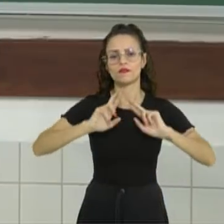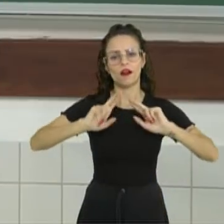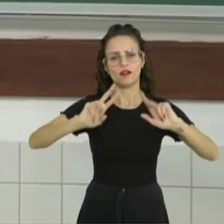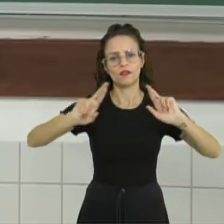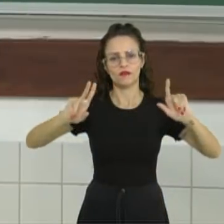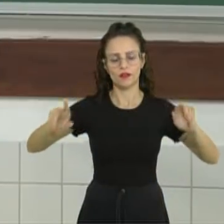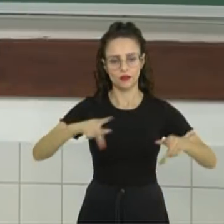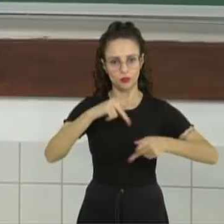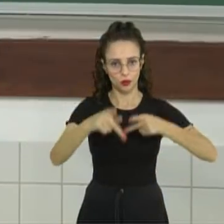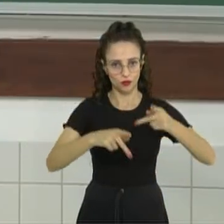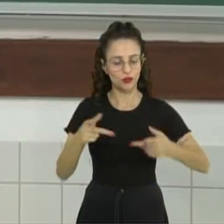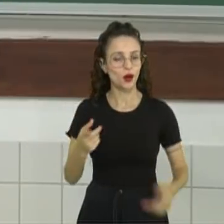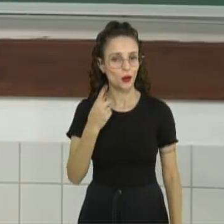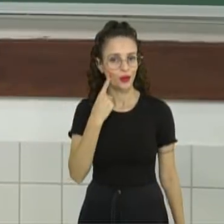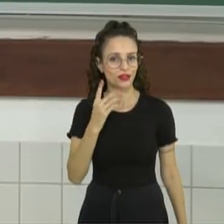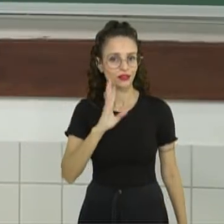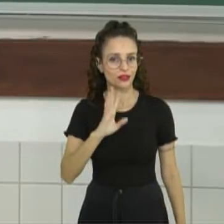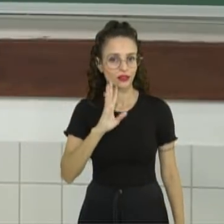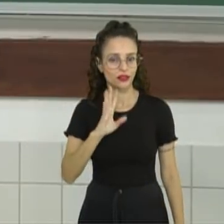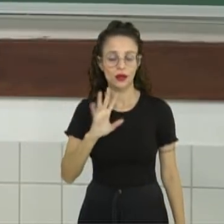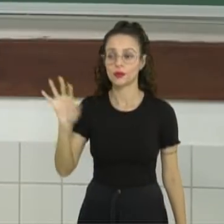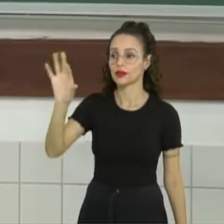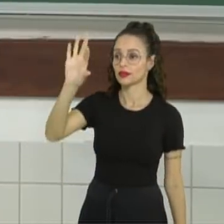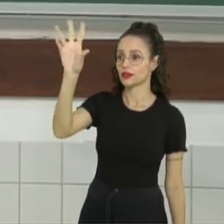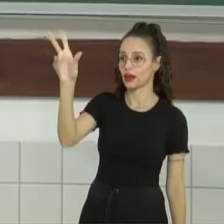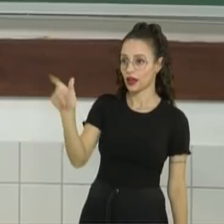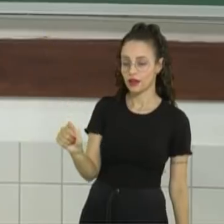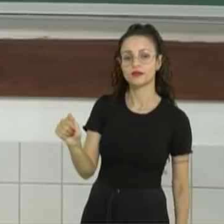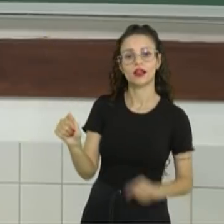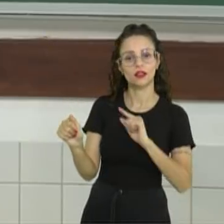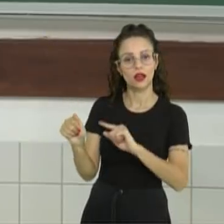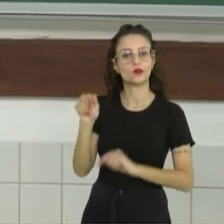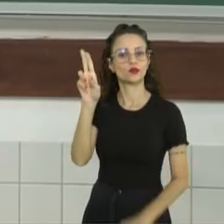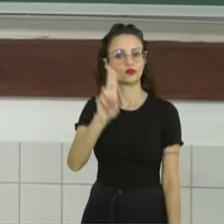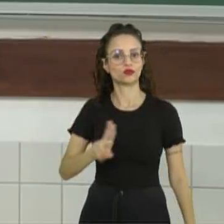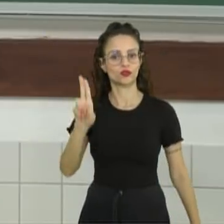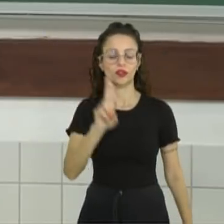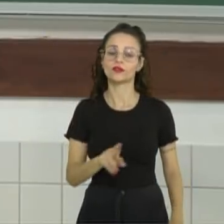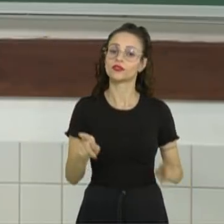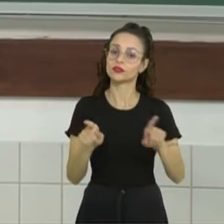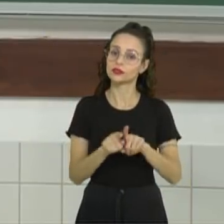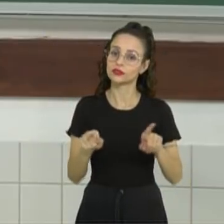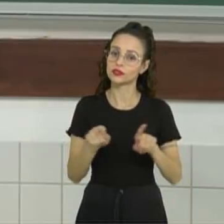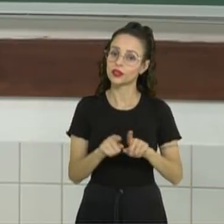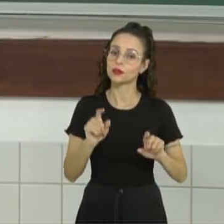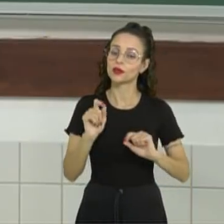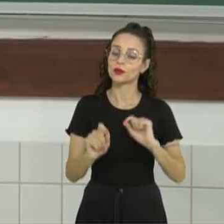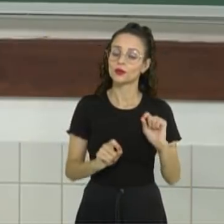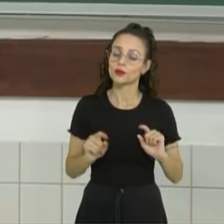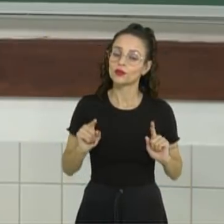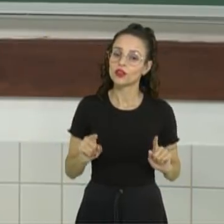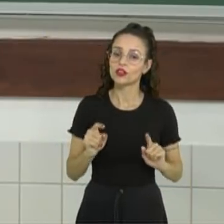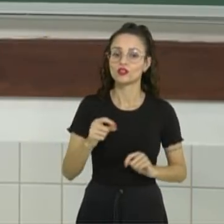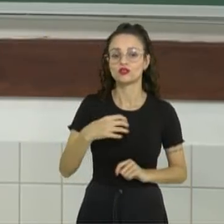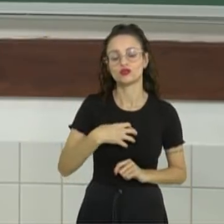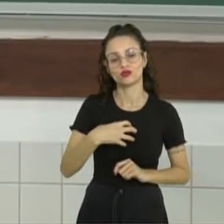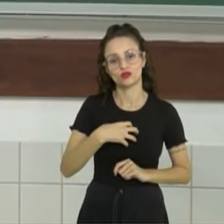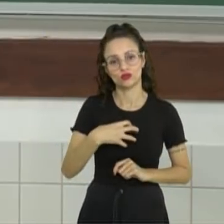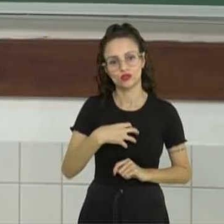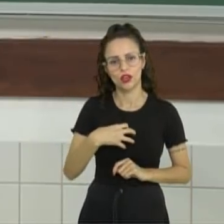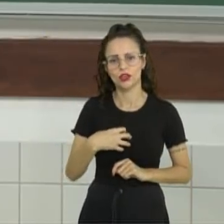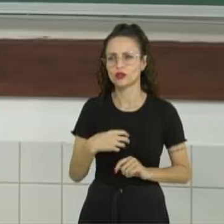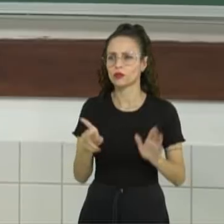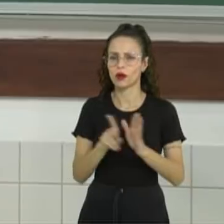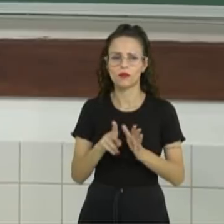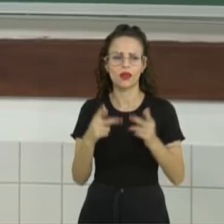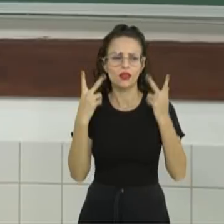civilizações. Olha que bacana. Desde a África, quando se utilizava, inclusive a forma de atividades da